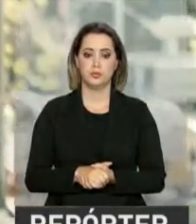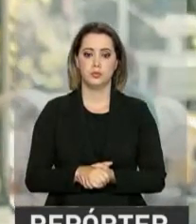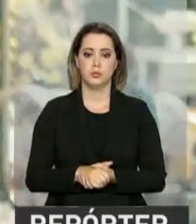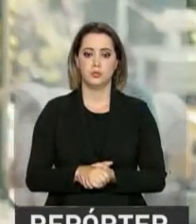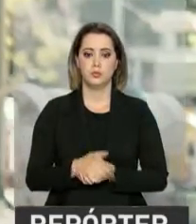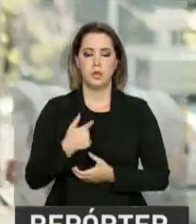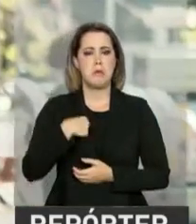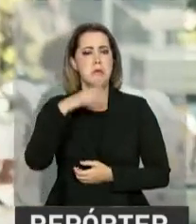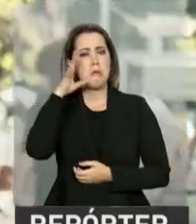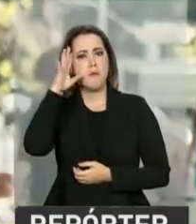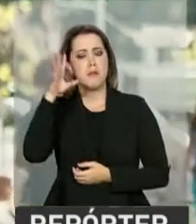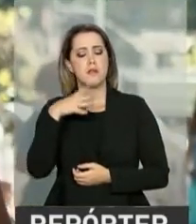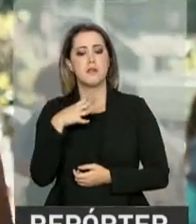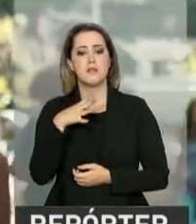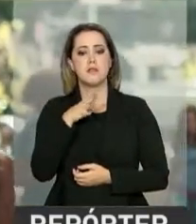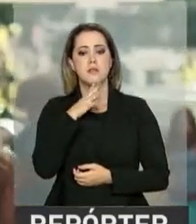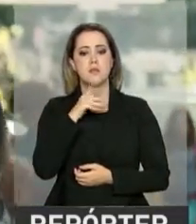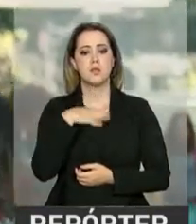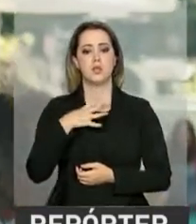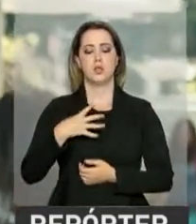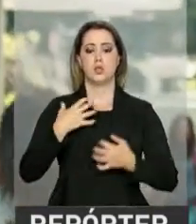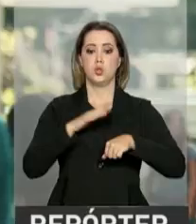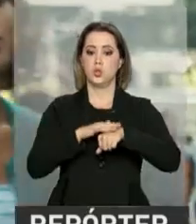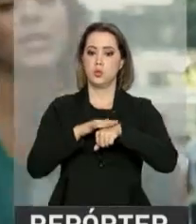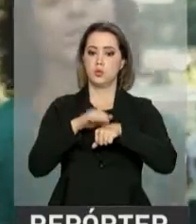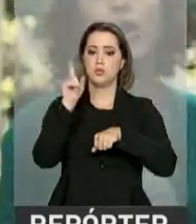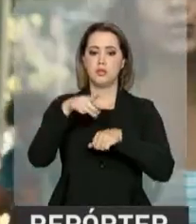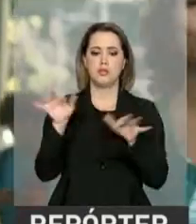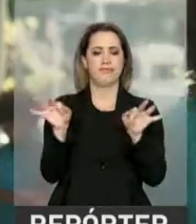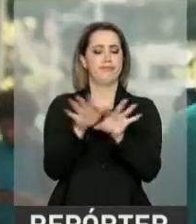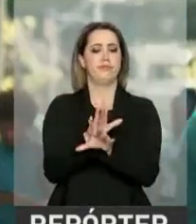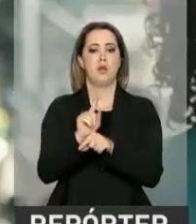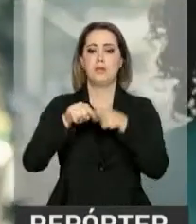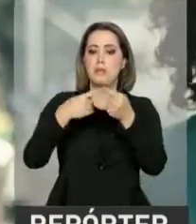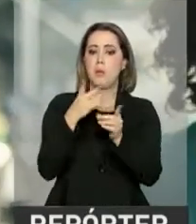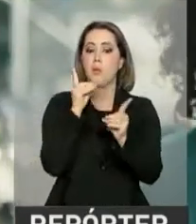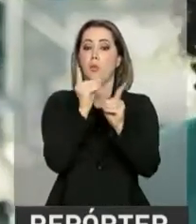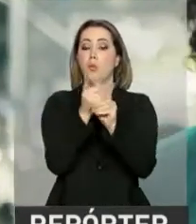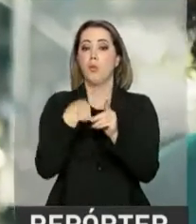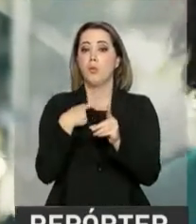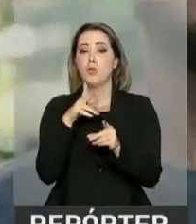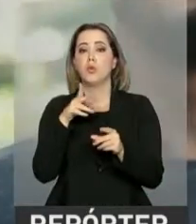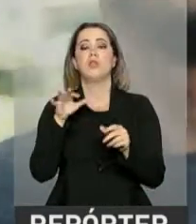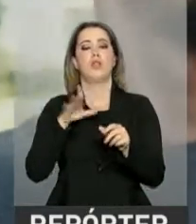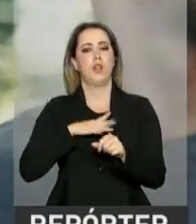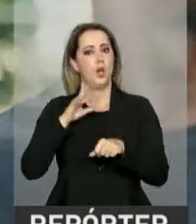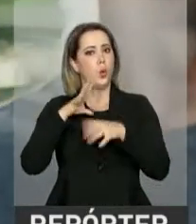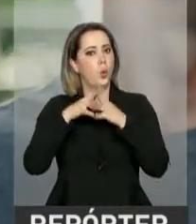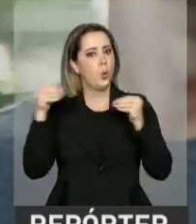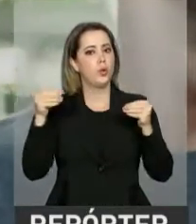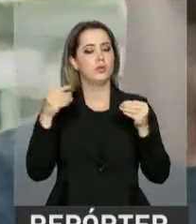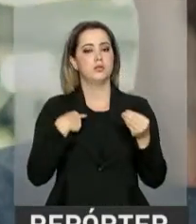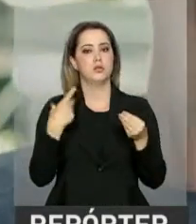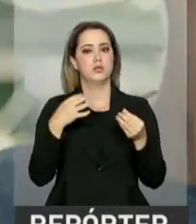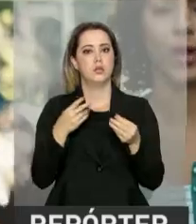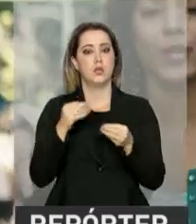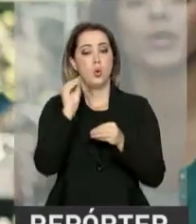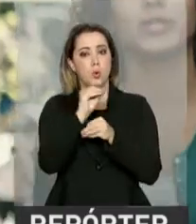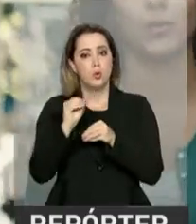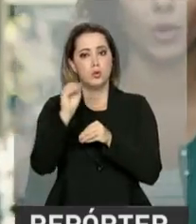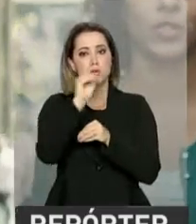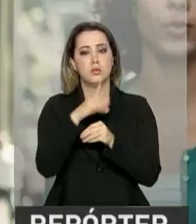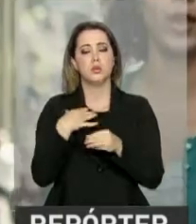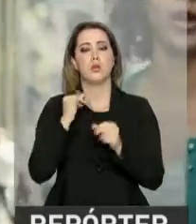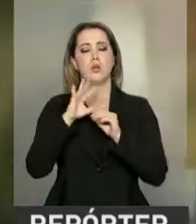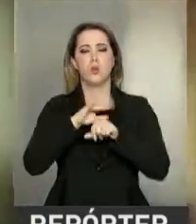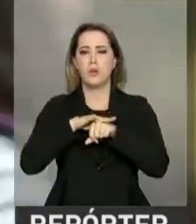Quando fiquei sabendo que tinha tuberculose, imaginei, é o fim. Mas logo descobri, tuberculose tem cura. Se parar o tratamento, a